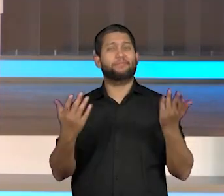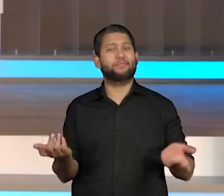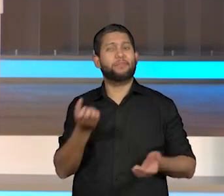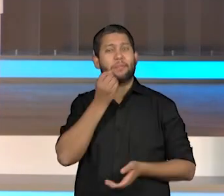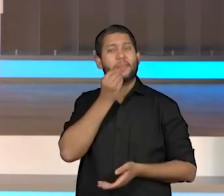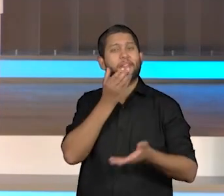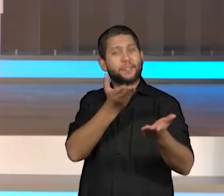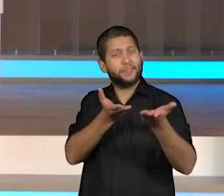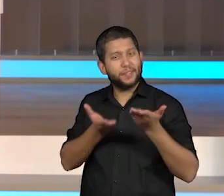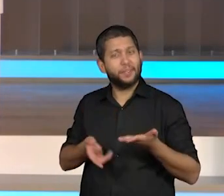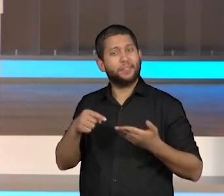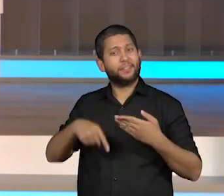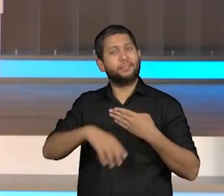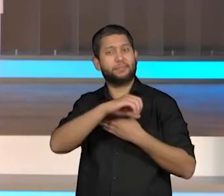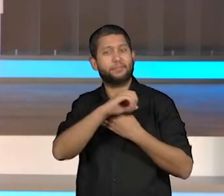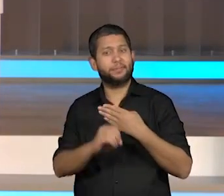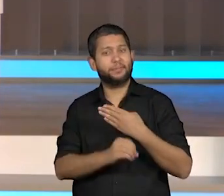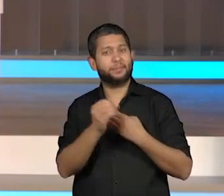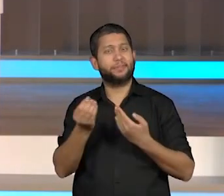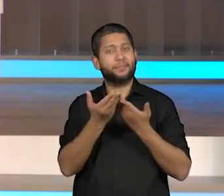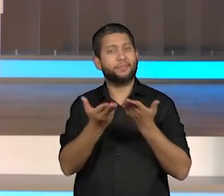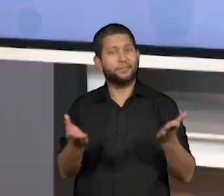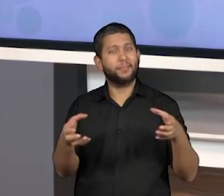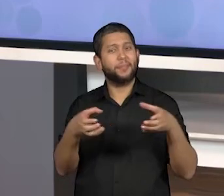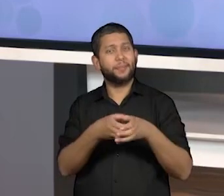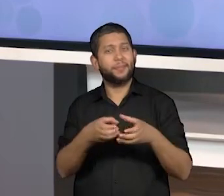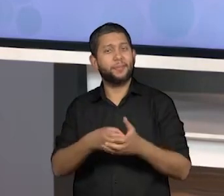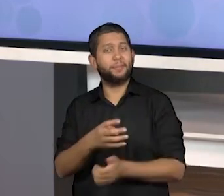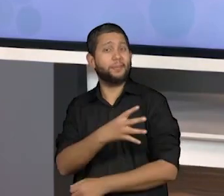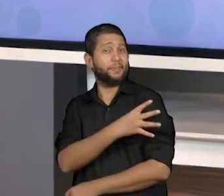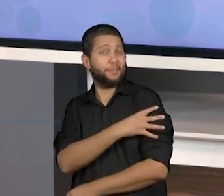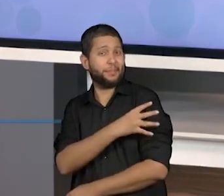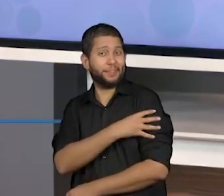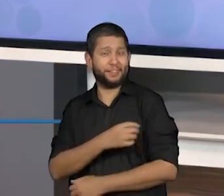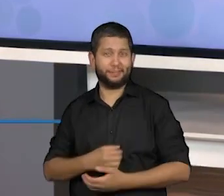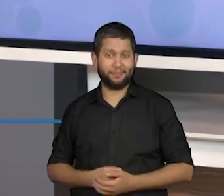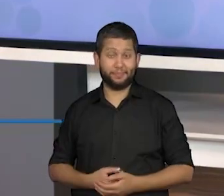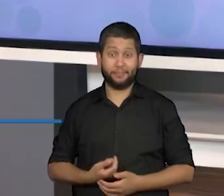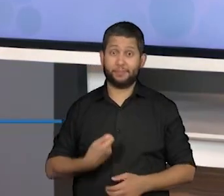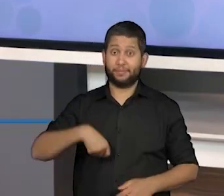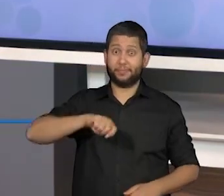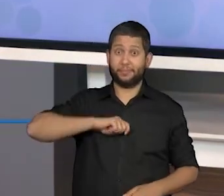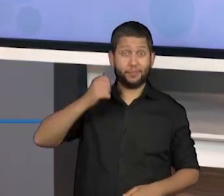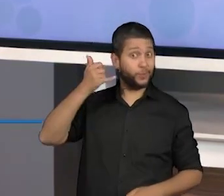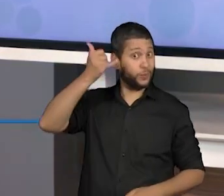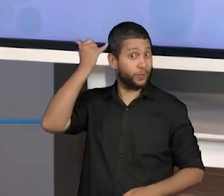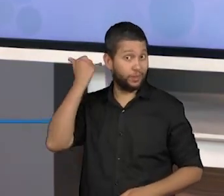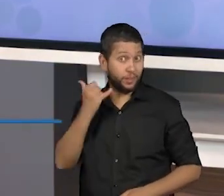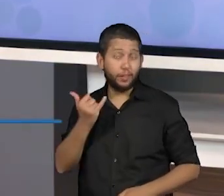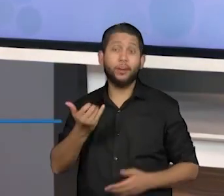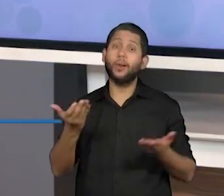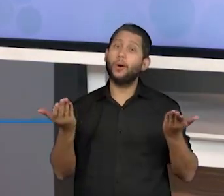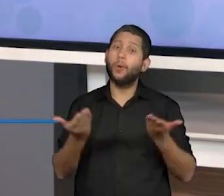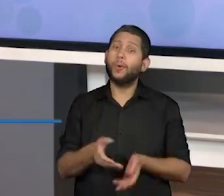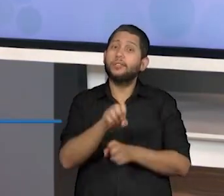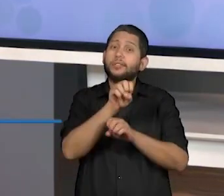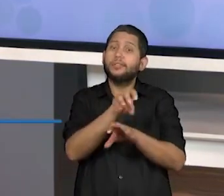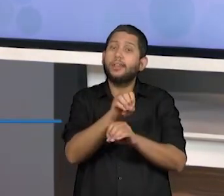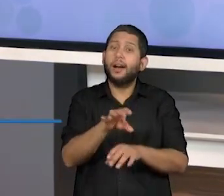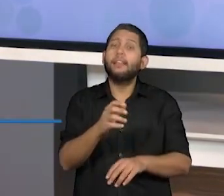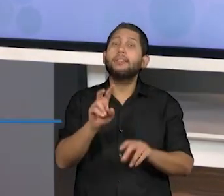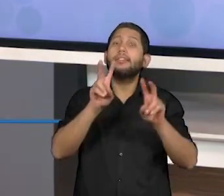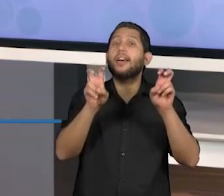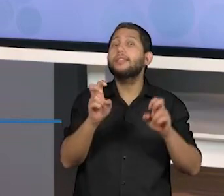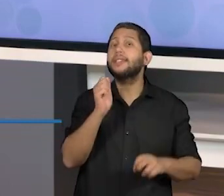Centro de Mídias, galerinha do quarto ano. Eu sou a Pro Juliana Nadeu e a gente vai para mais uma aula de ciências,